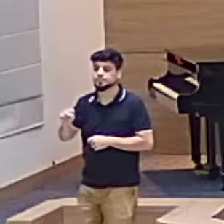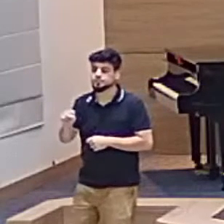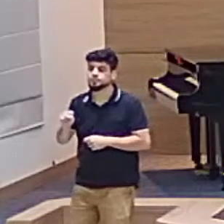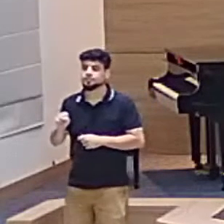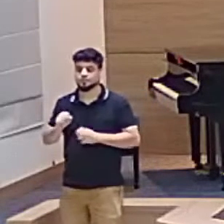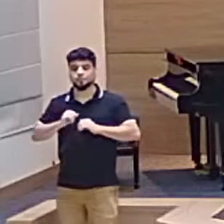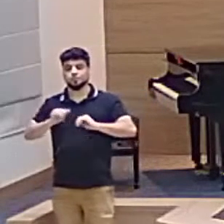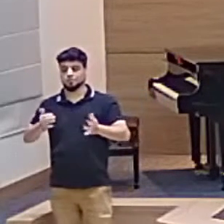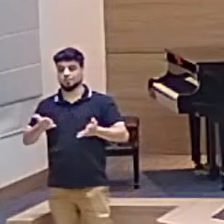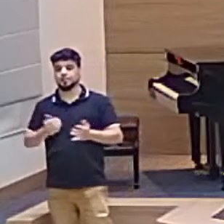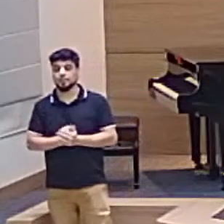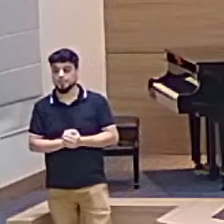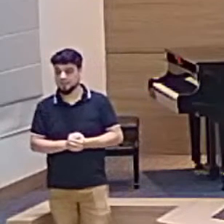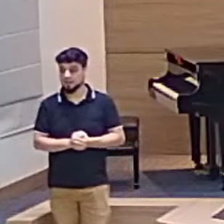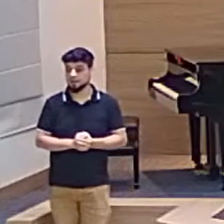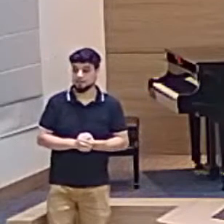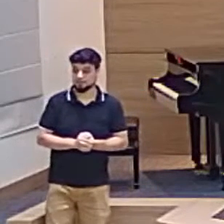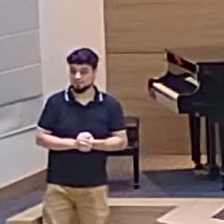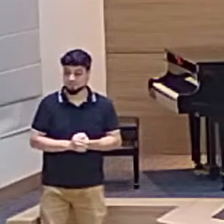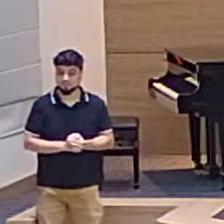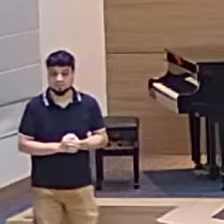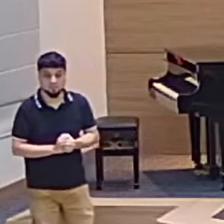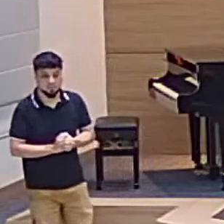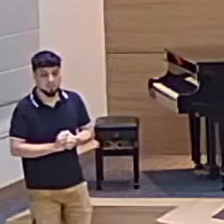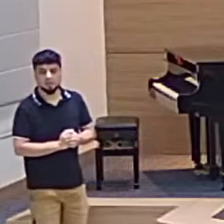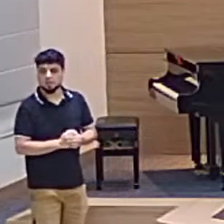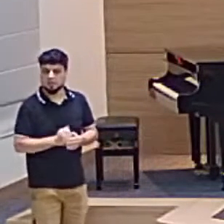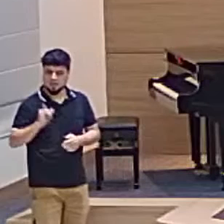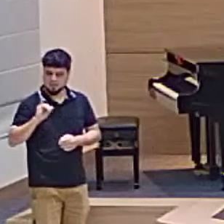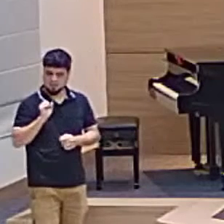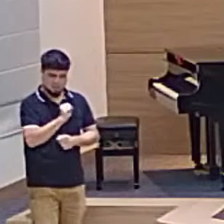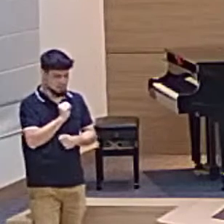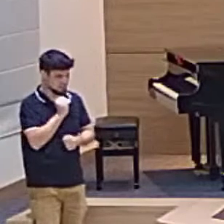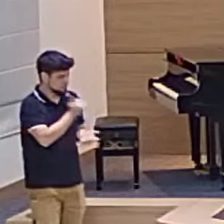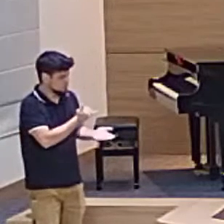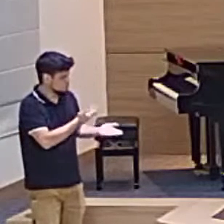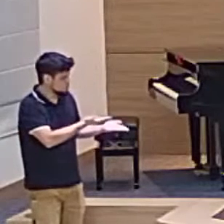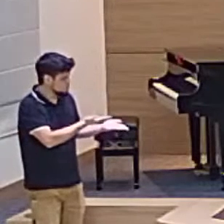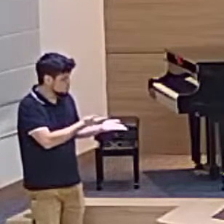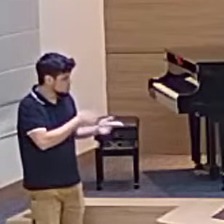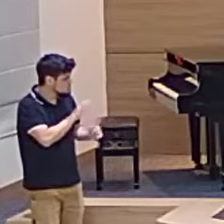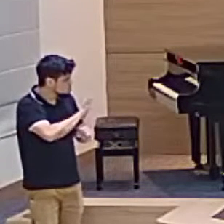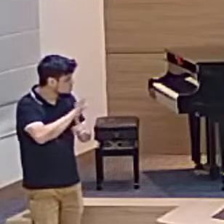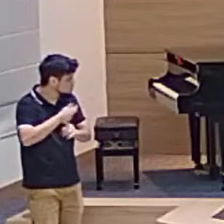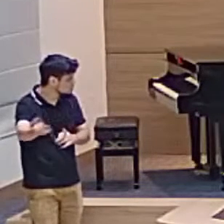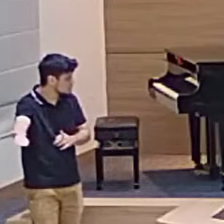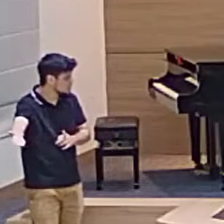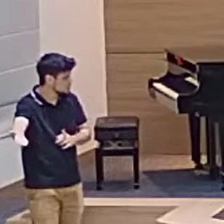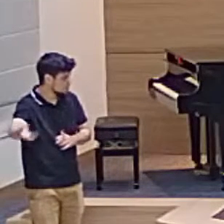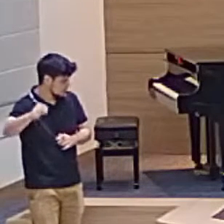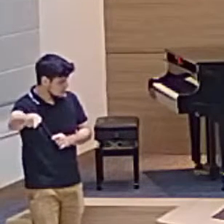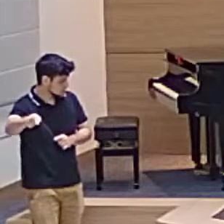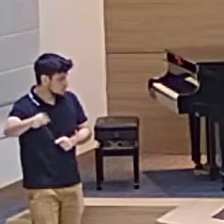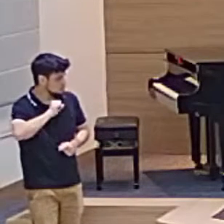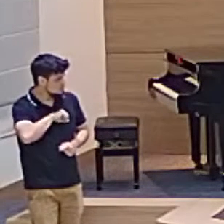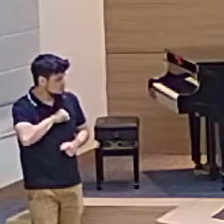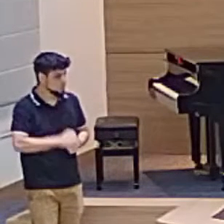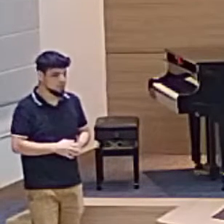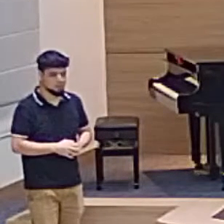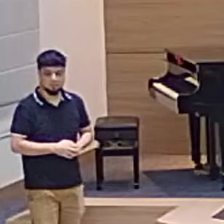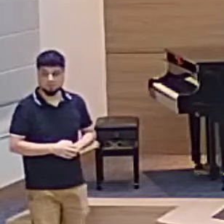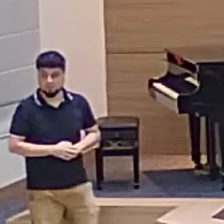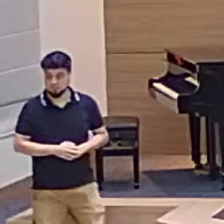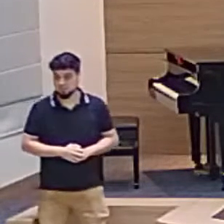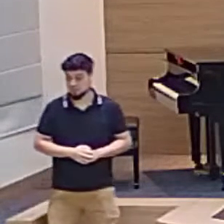que você fez abrindo a casa a esse povo perverso lá pelas tantas O Profeta Isaías diz olha